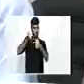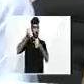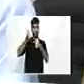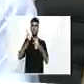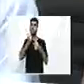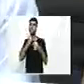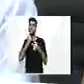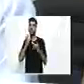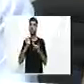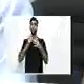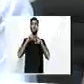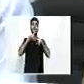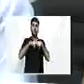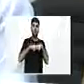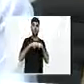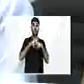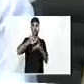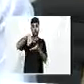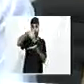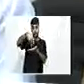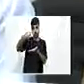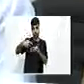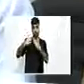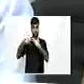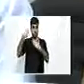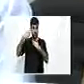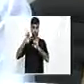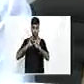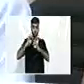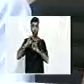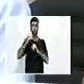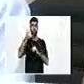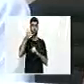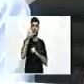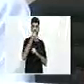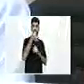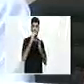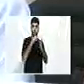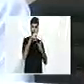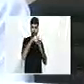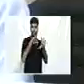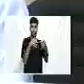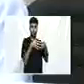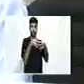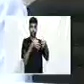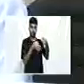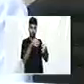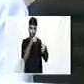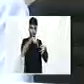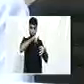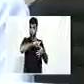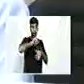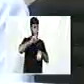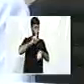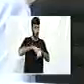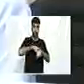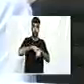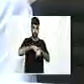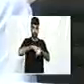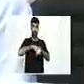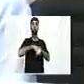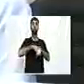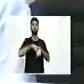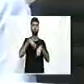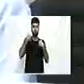feriado a secretaria Legislativa entrou em contato com a ccj nós imediatamente